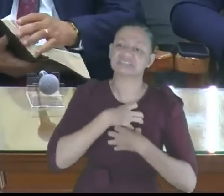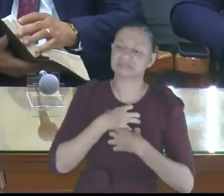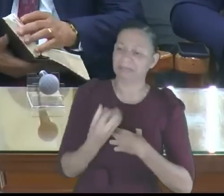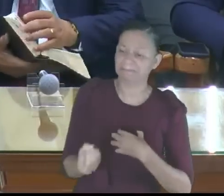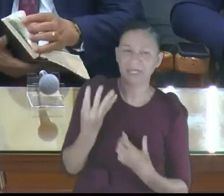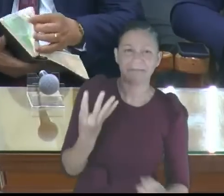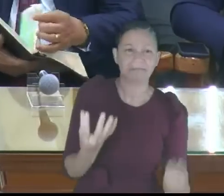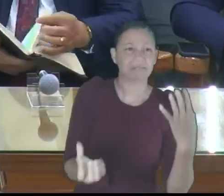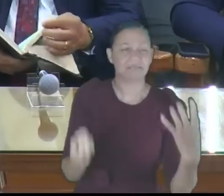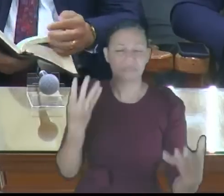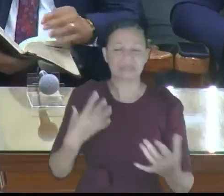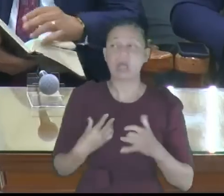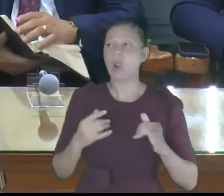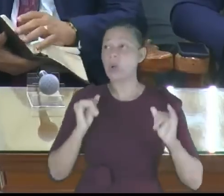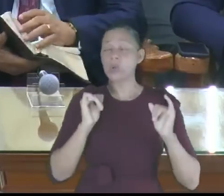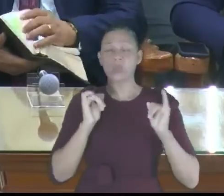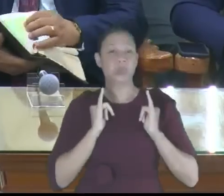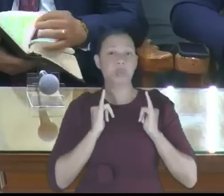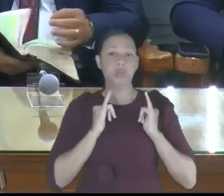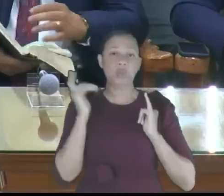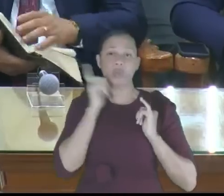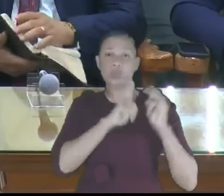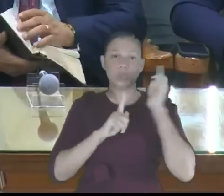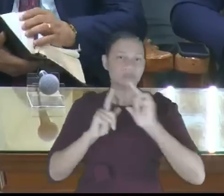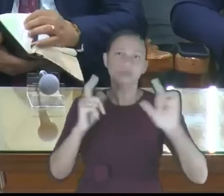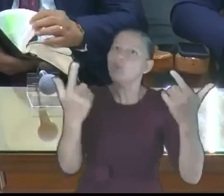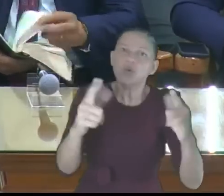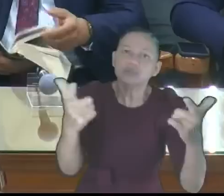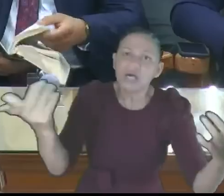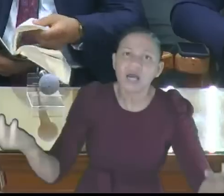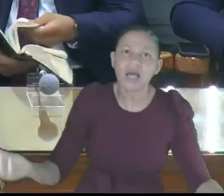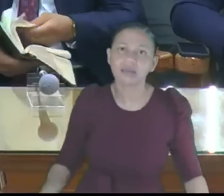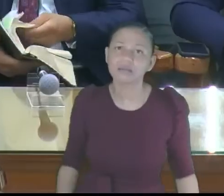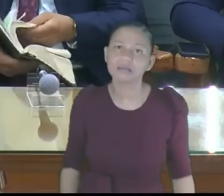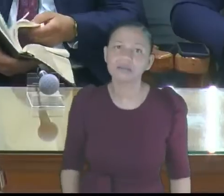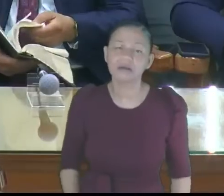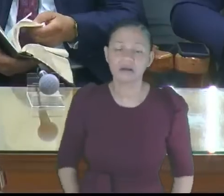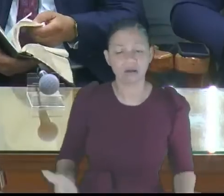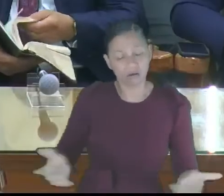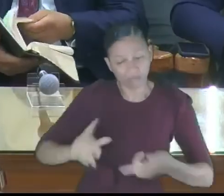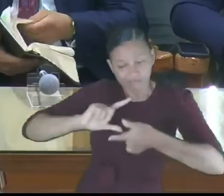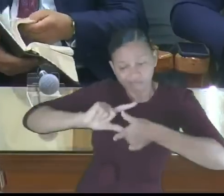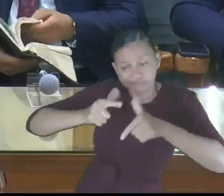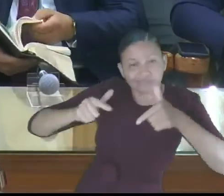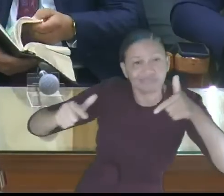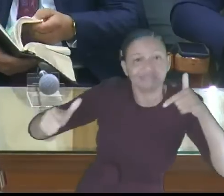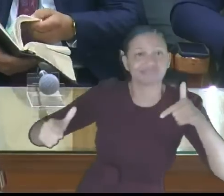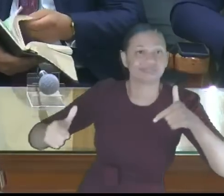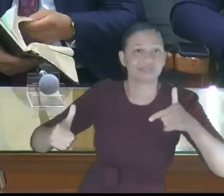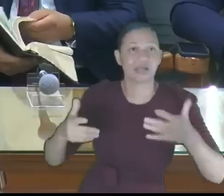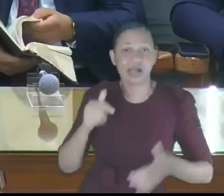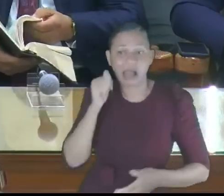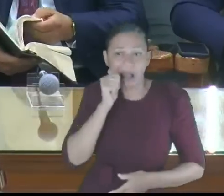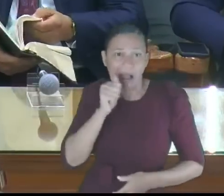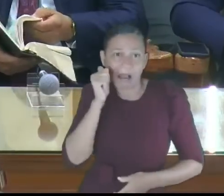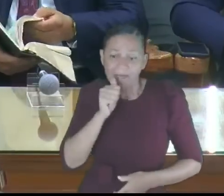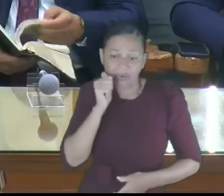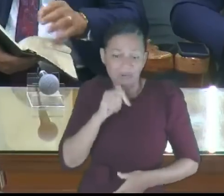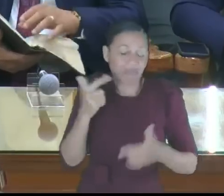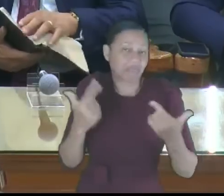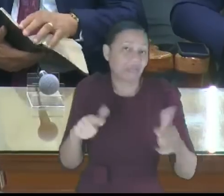Não se dá luz sem dores. Hoje, com a modernidade, é uma intervenção da modernidade, e as mulheres dão a luz sem